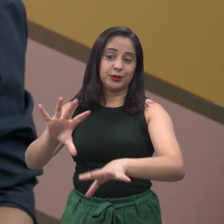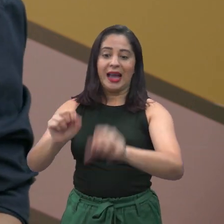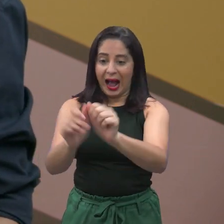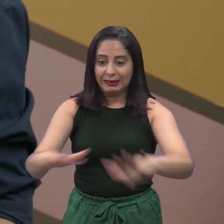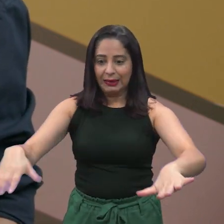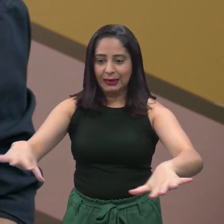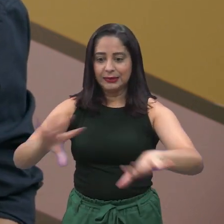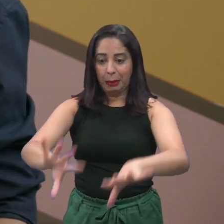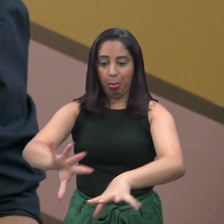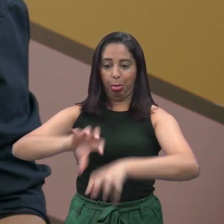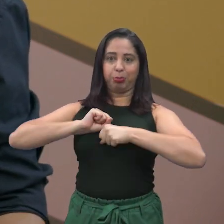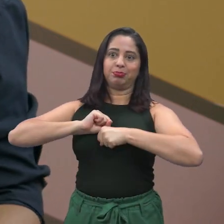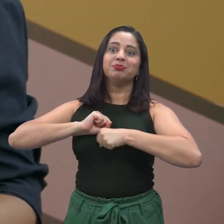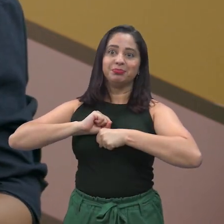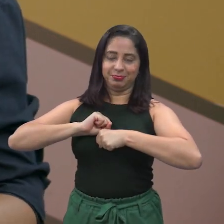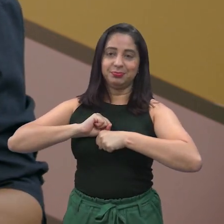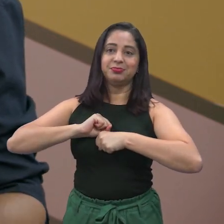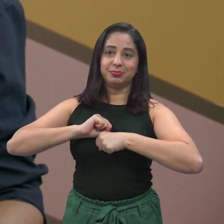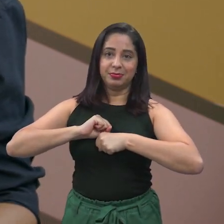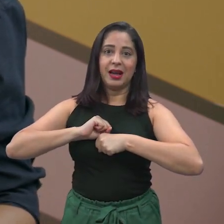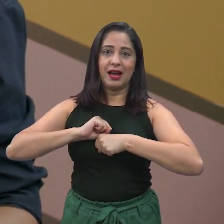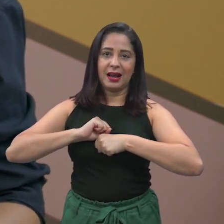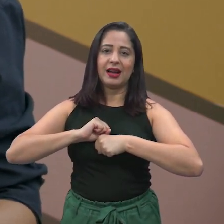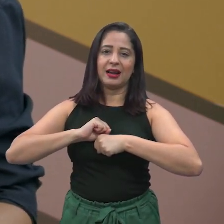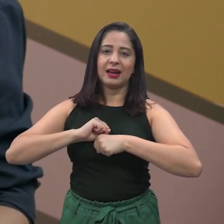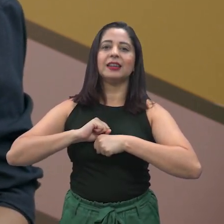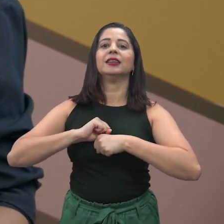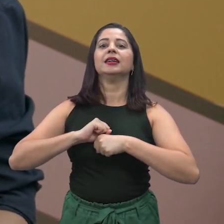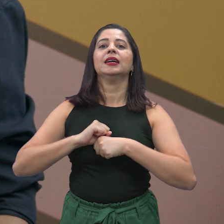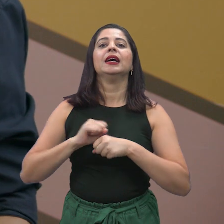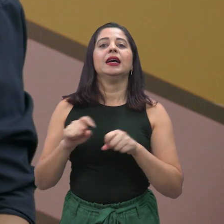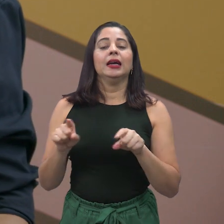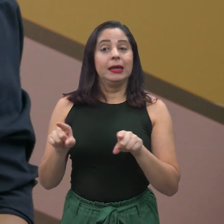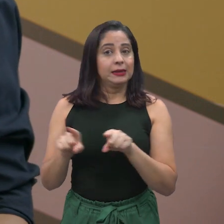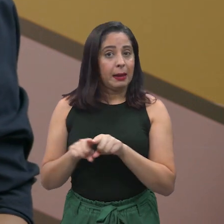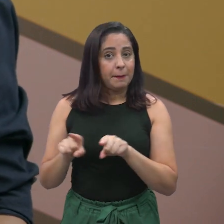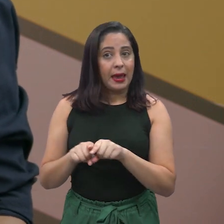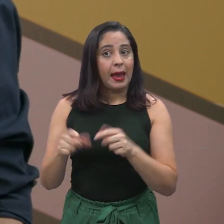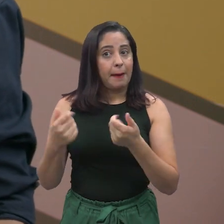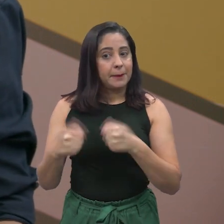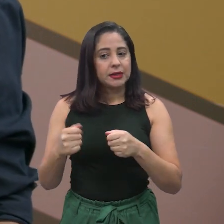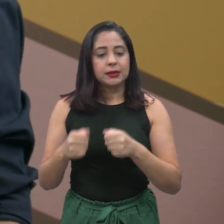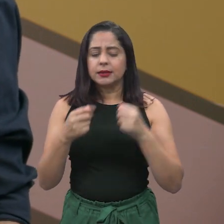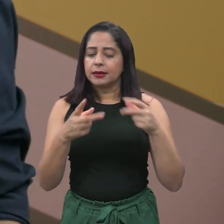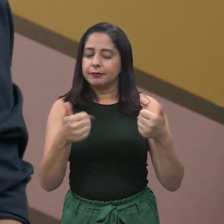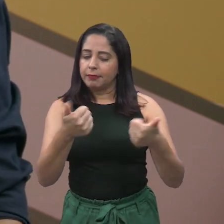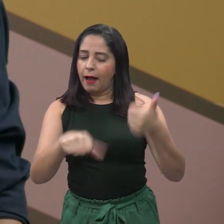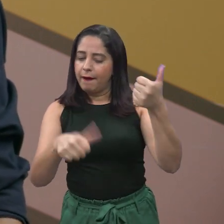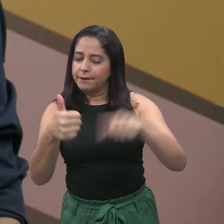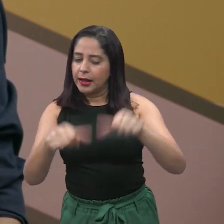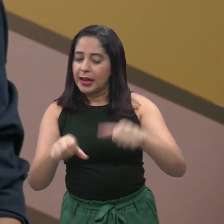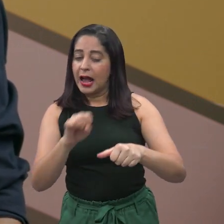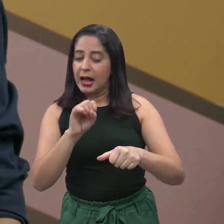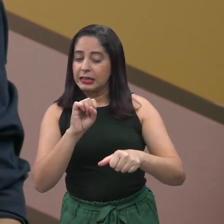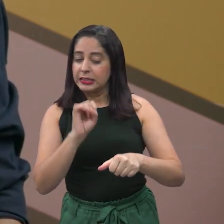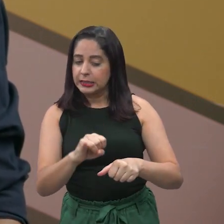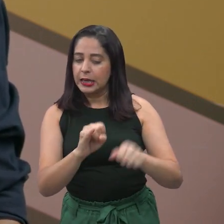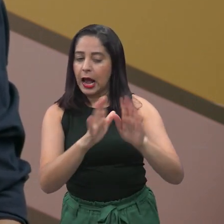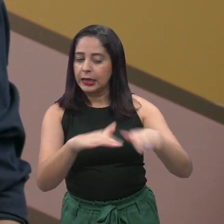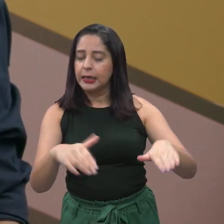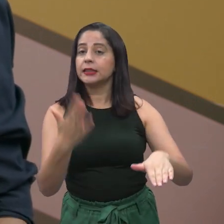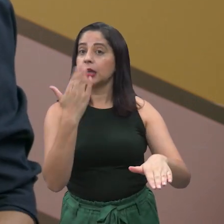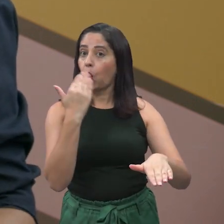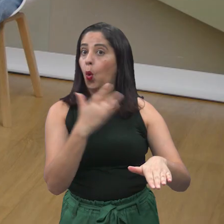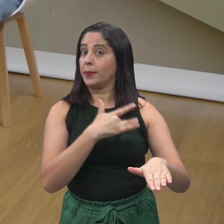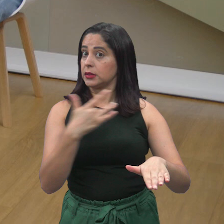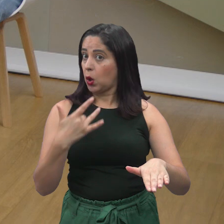doenças indiretamente. Mas também temos que também avaliar questões alimentares, a vacinação tem que estar em dia também nessas